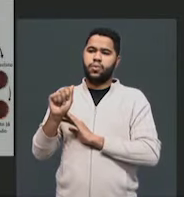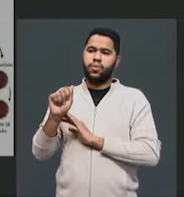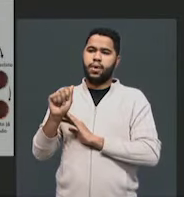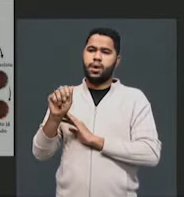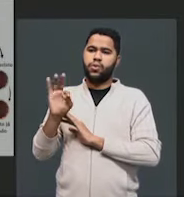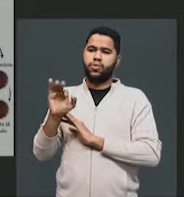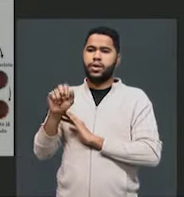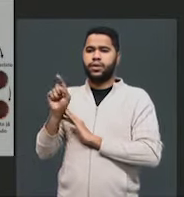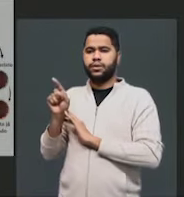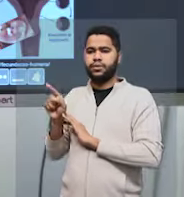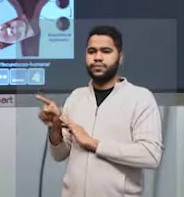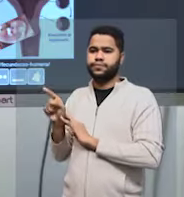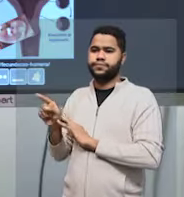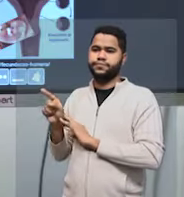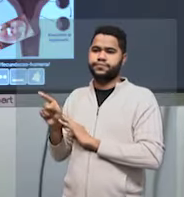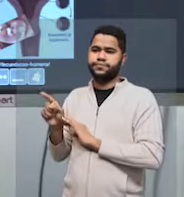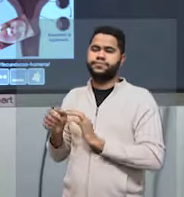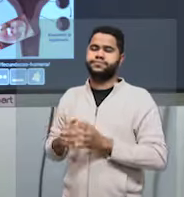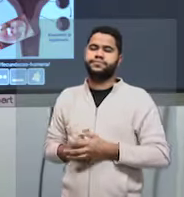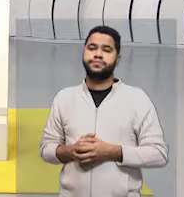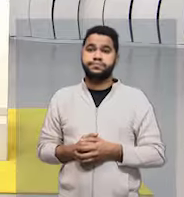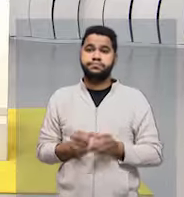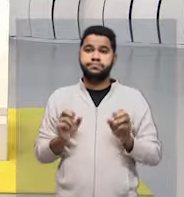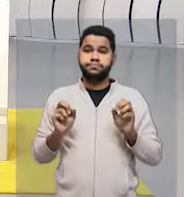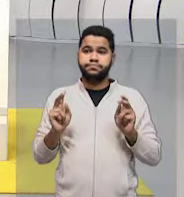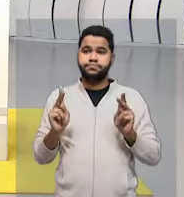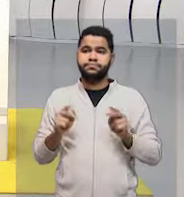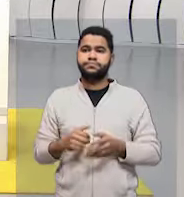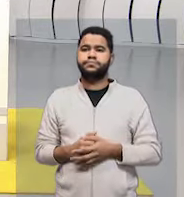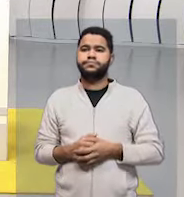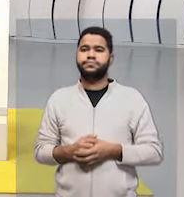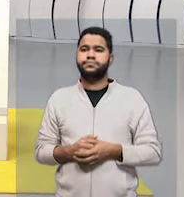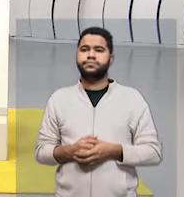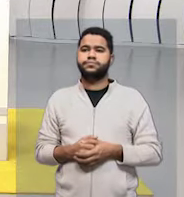aí que ocorre a fecundação, ok?